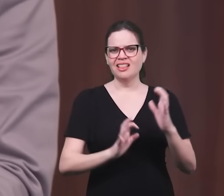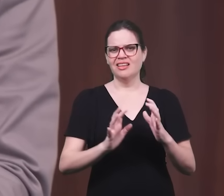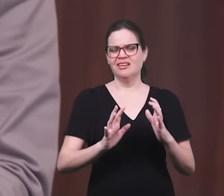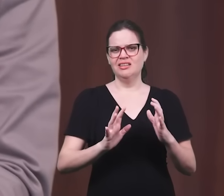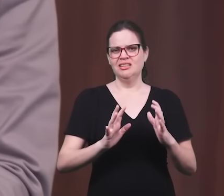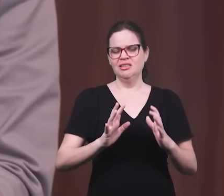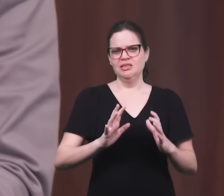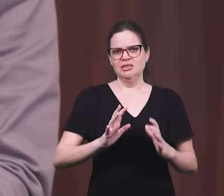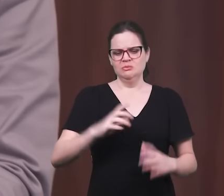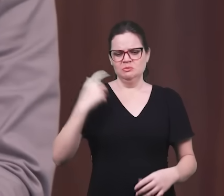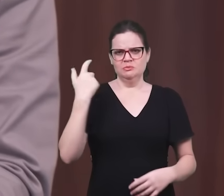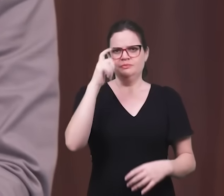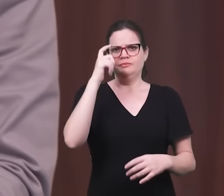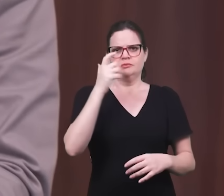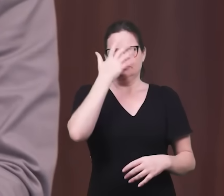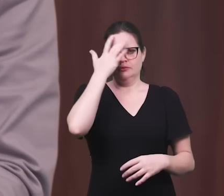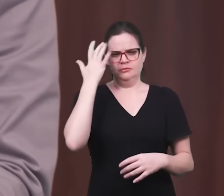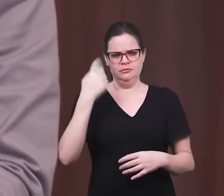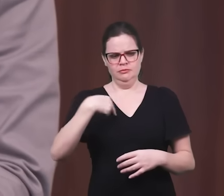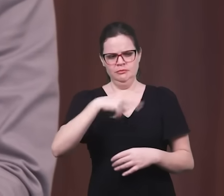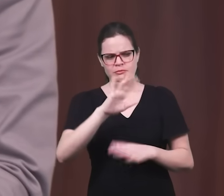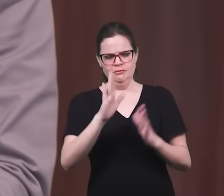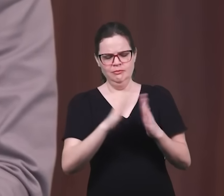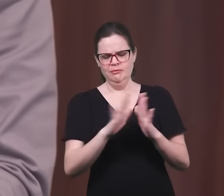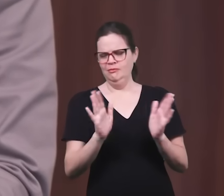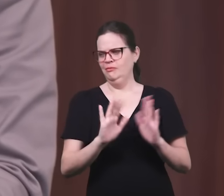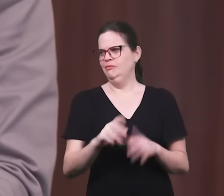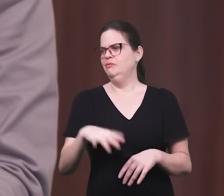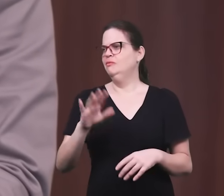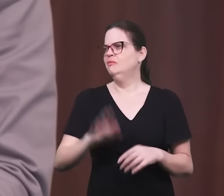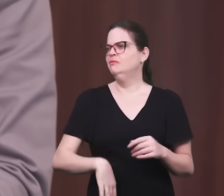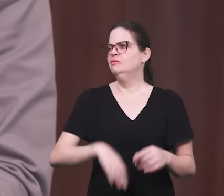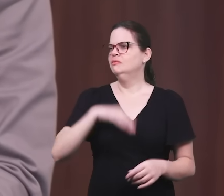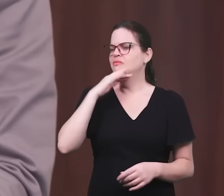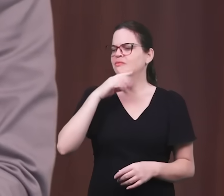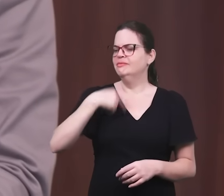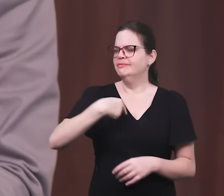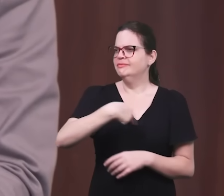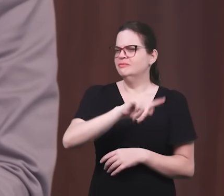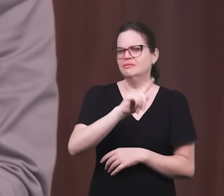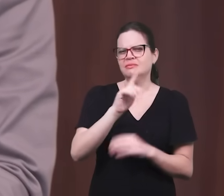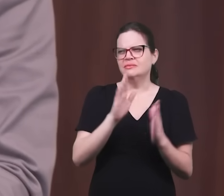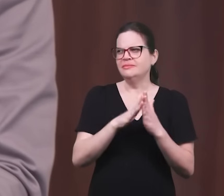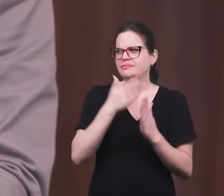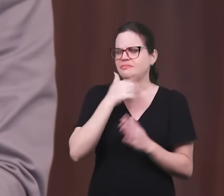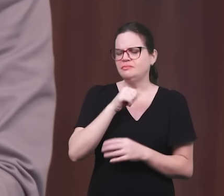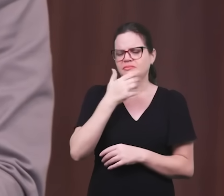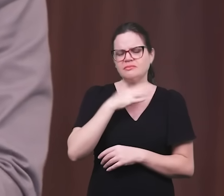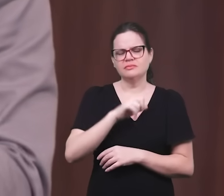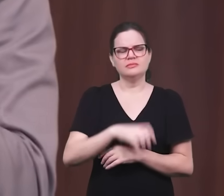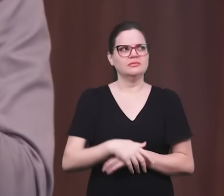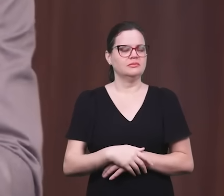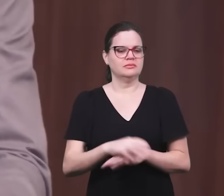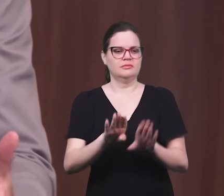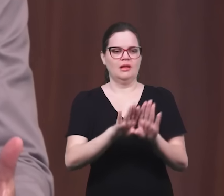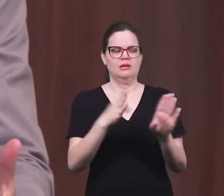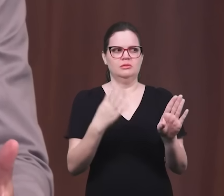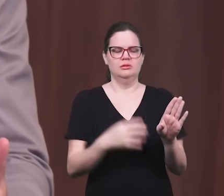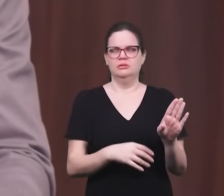lar de agressividade, a pessoa nem quer ir para casa mais. Ah, tem que ir lá hoje, aquela coisa pesada. Ah, tem que ir lá hoje. Aí abre a porta,